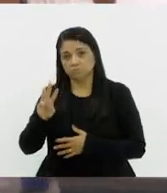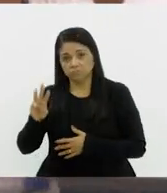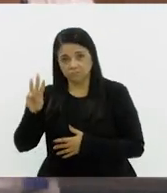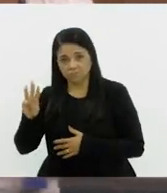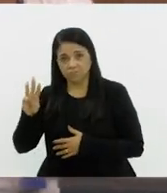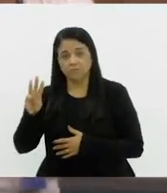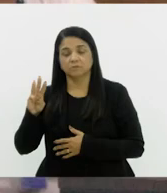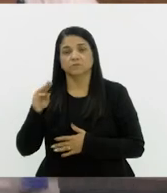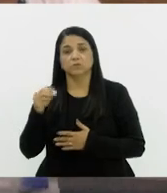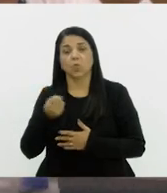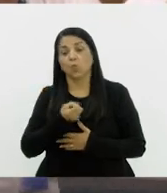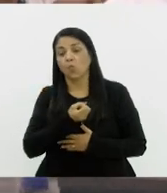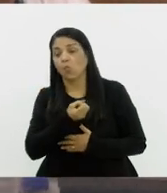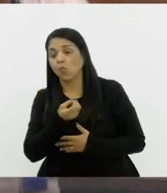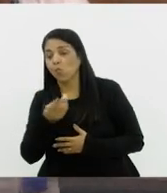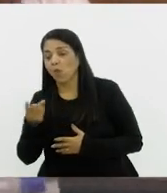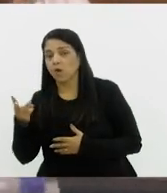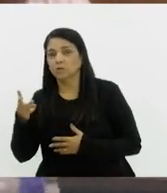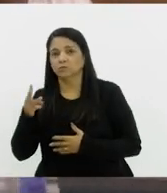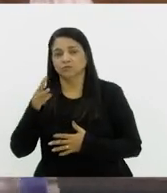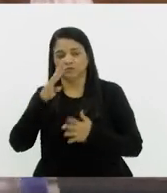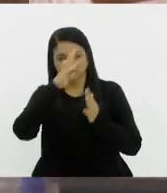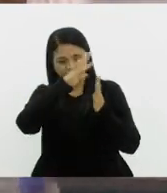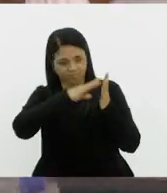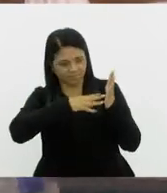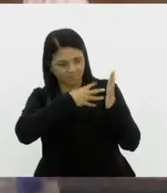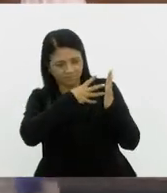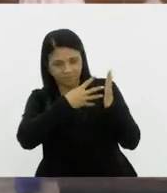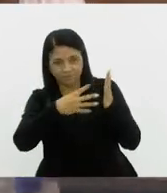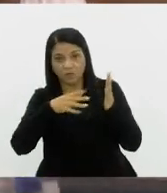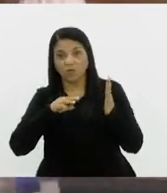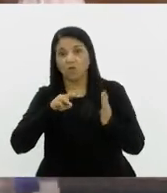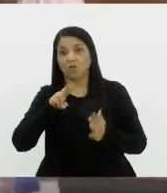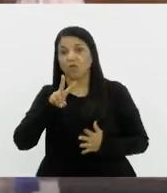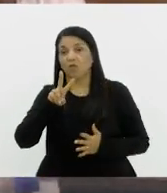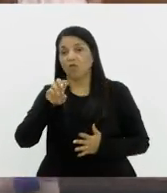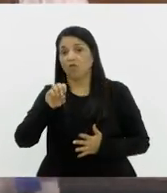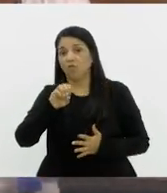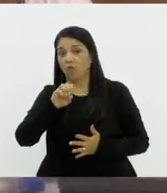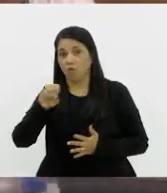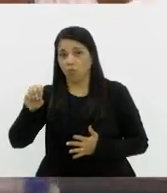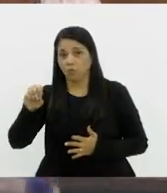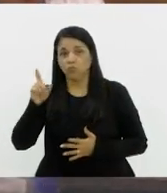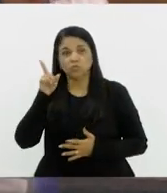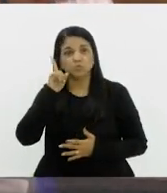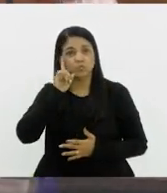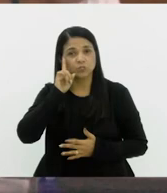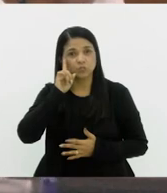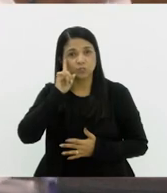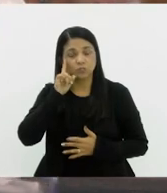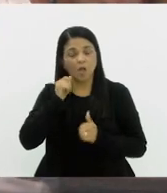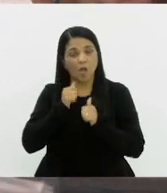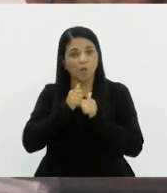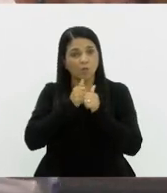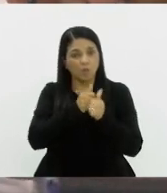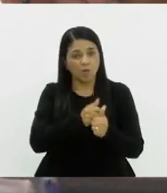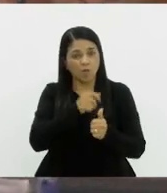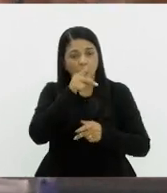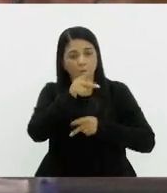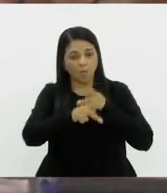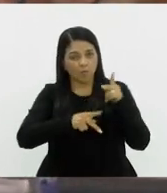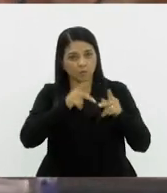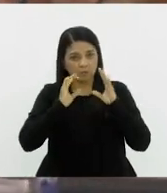né, a quantidade de voos, uma planilha de voos diárias, para que a gente pudesse acompanhar, como população, cidadão do Rio de